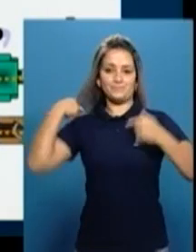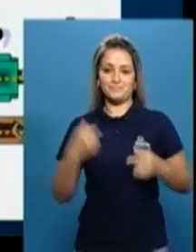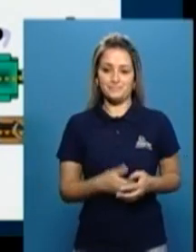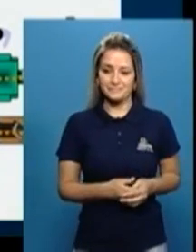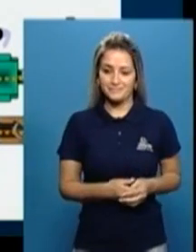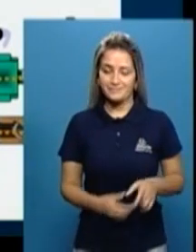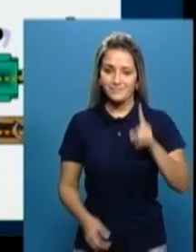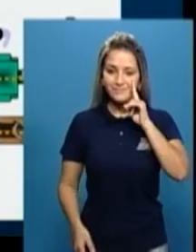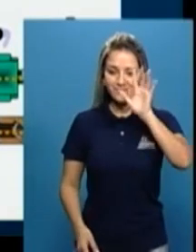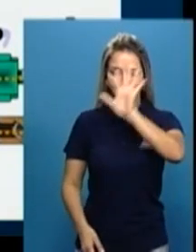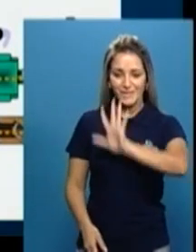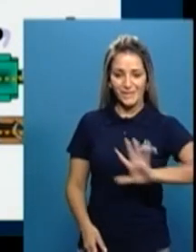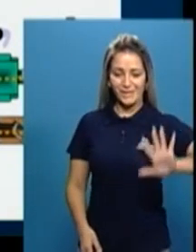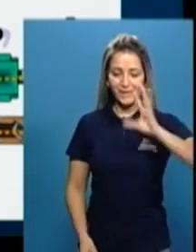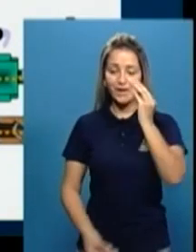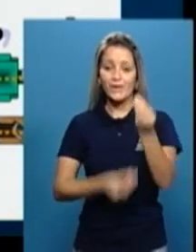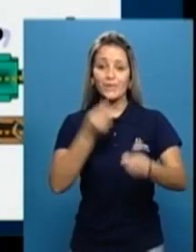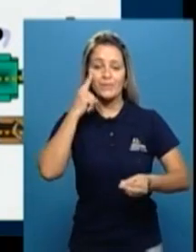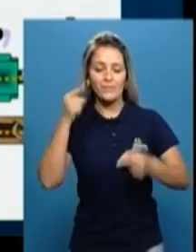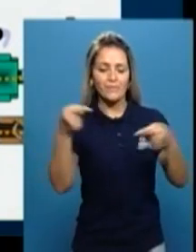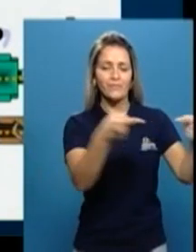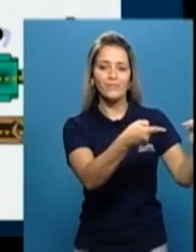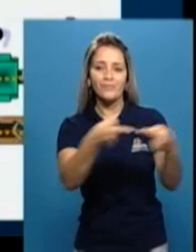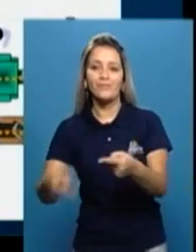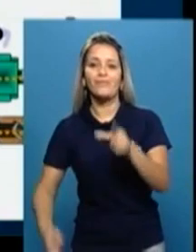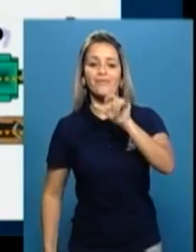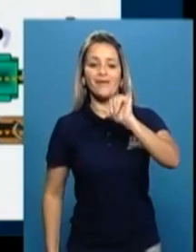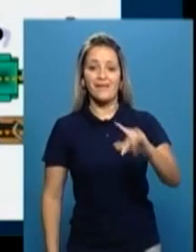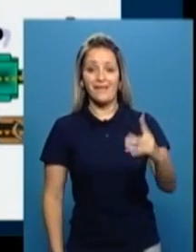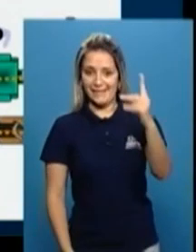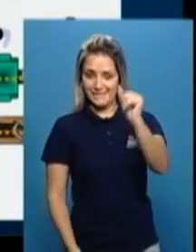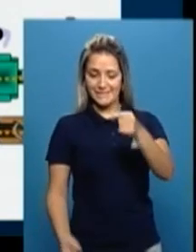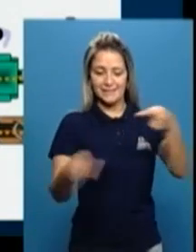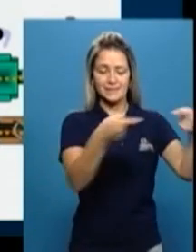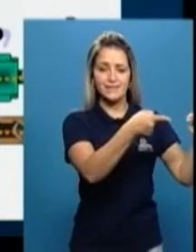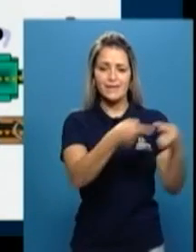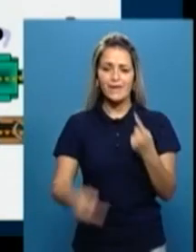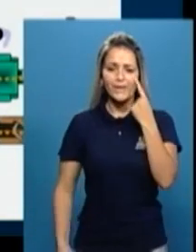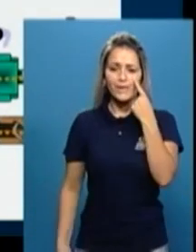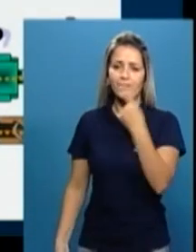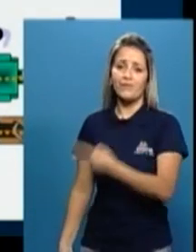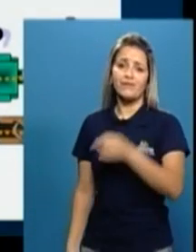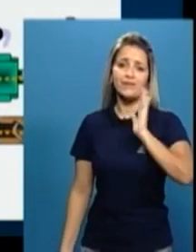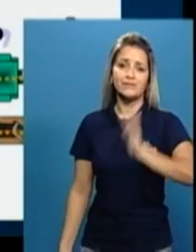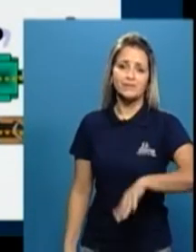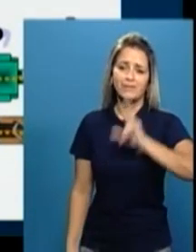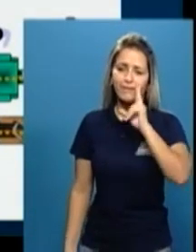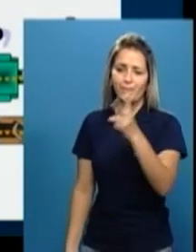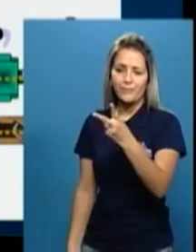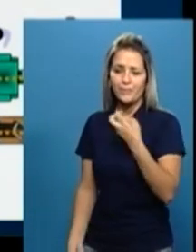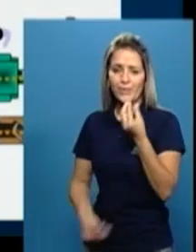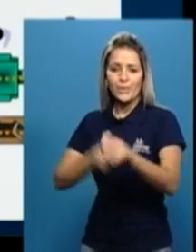Esse é o nosso layout em linha ou por produto. A foto dele já diz mais ou menos